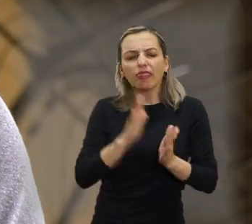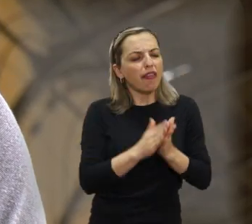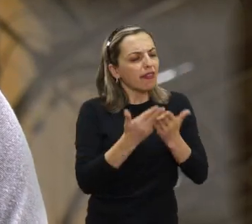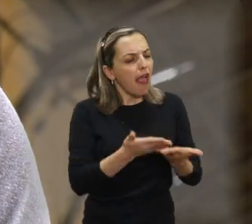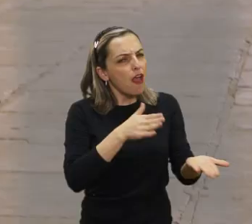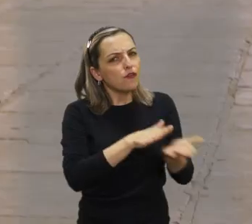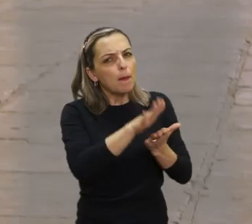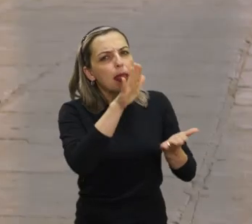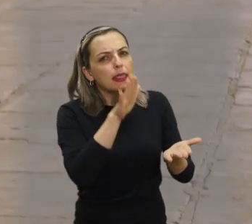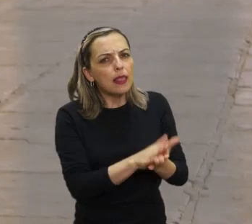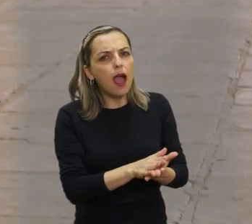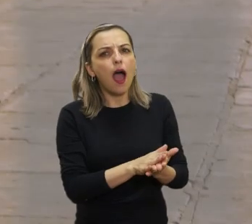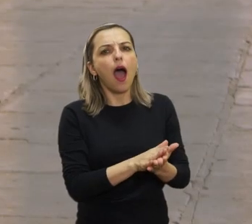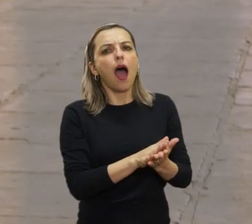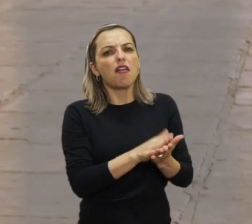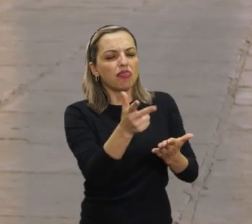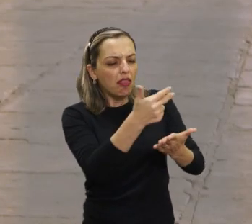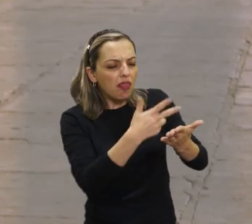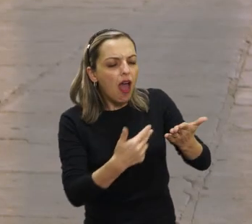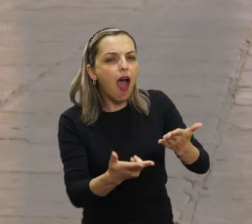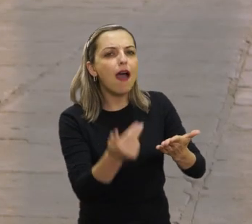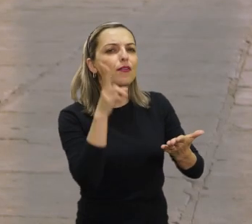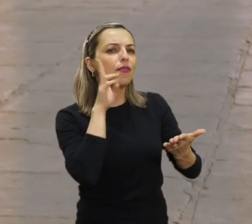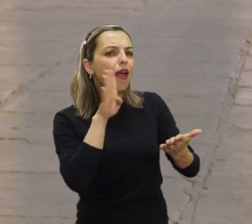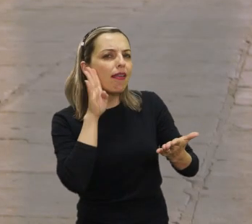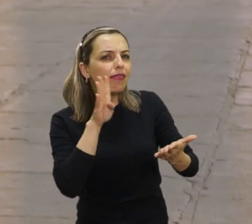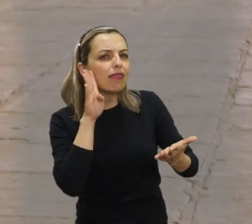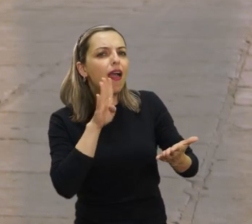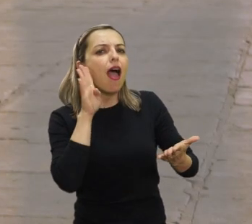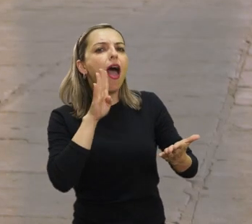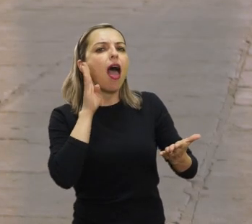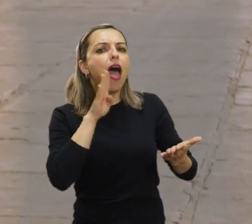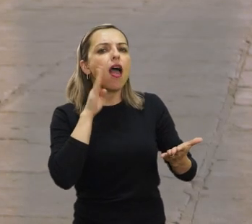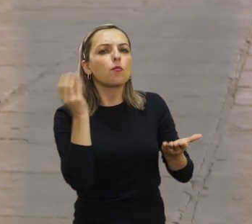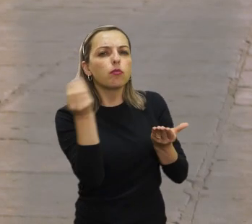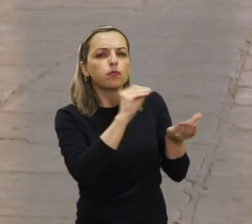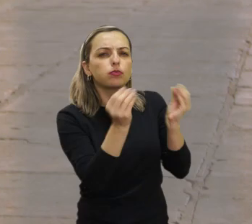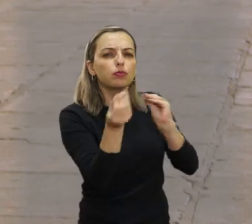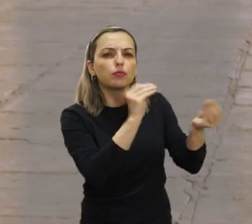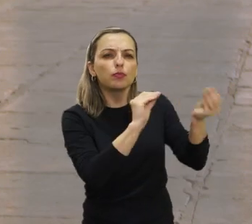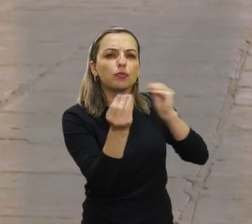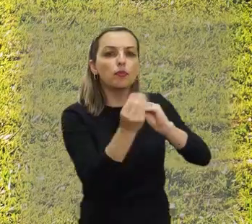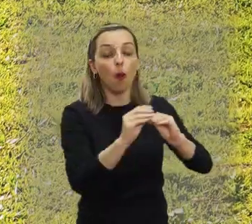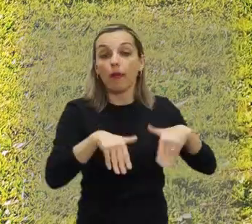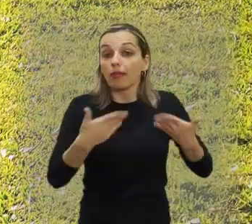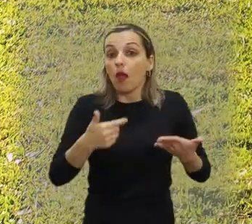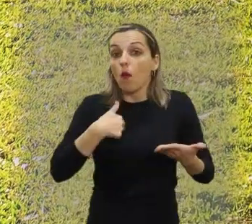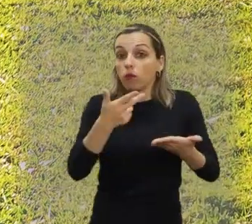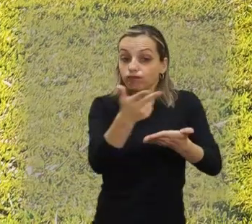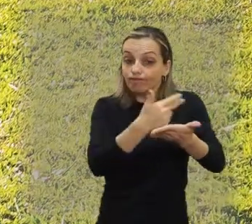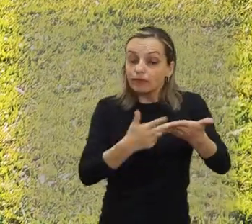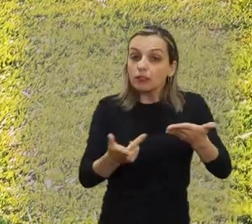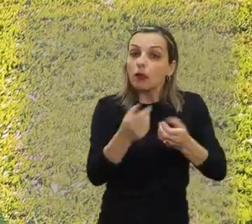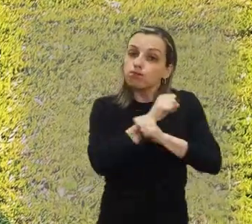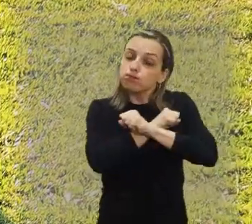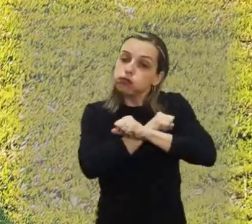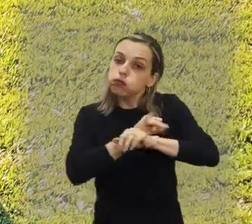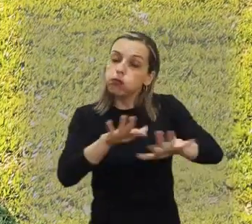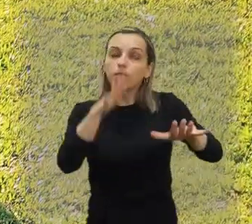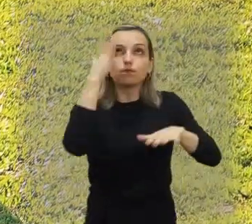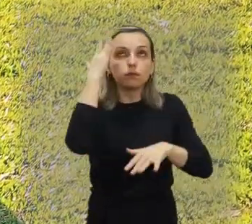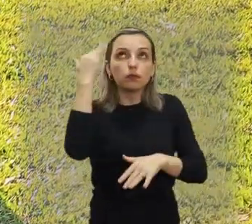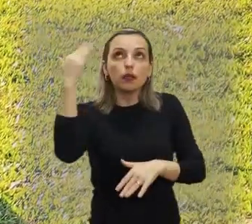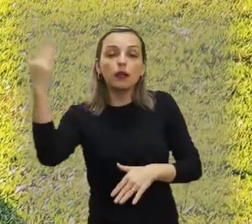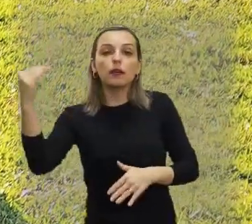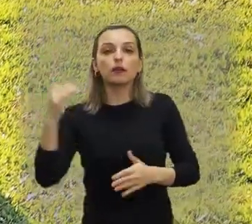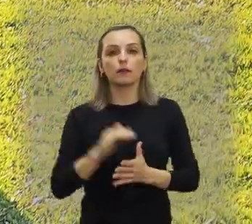gente a lançar um livro, porque quando começaram a ver, falaram, poxa, que legal esses desenhos, né? Posta mais, por que você não coloca outros? E eu comecei a postar e começou a ter